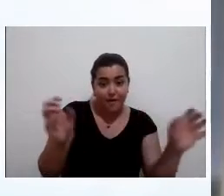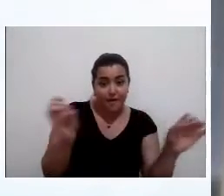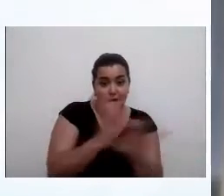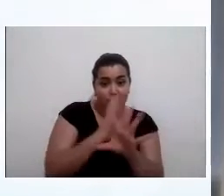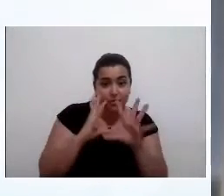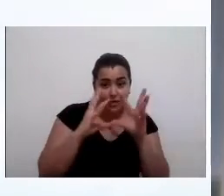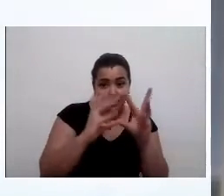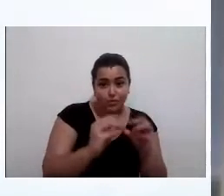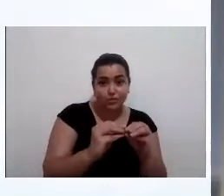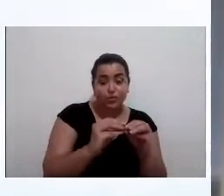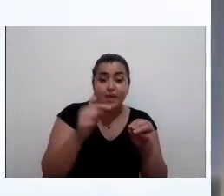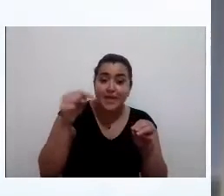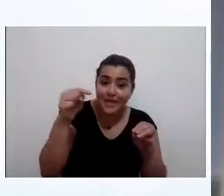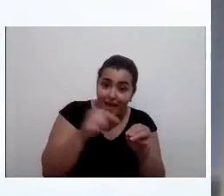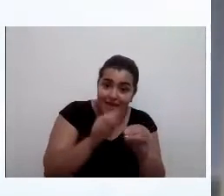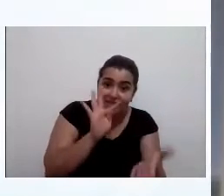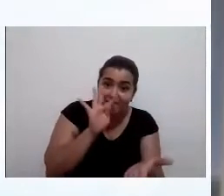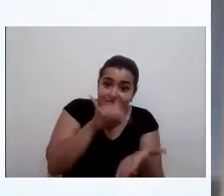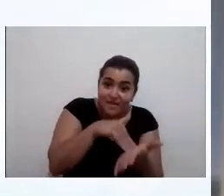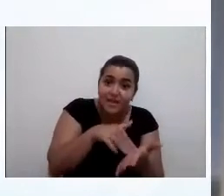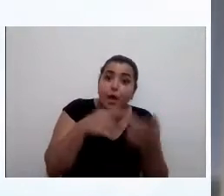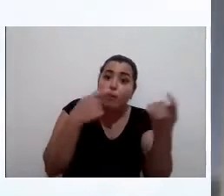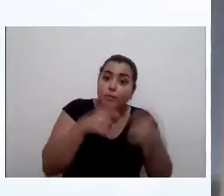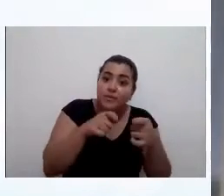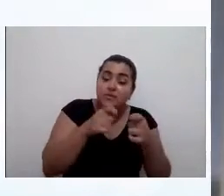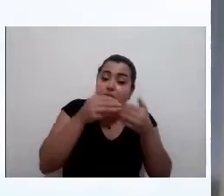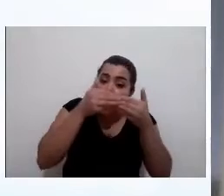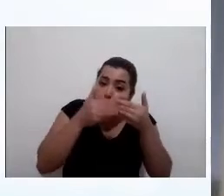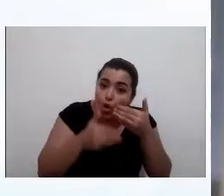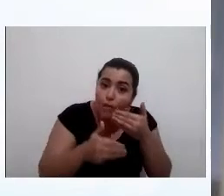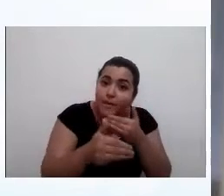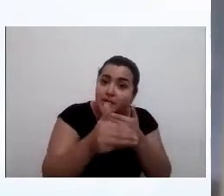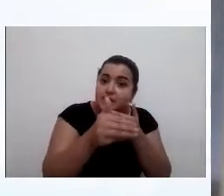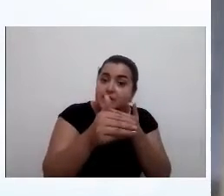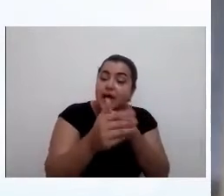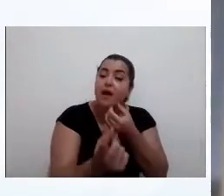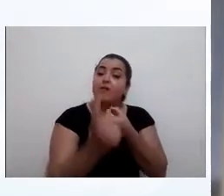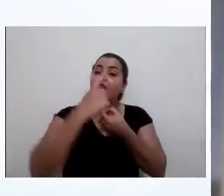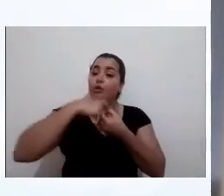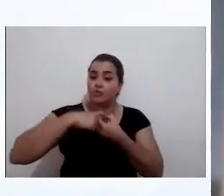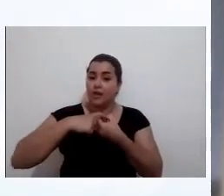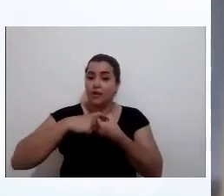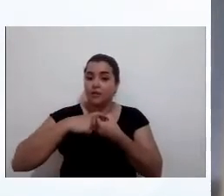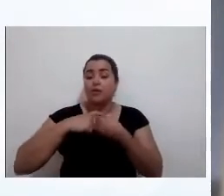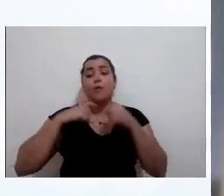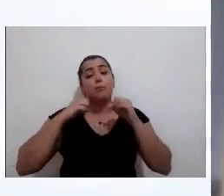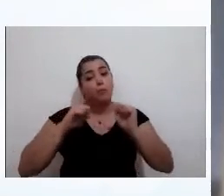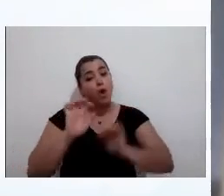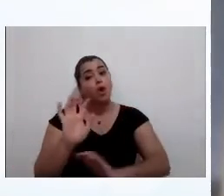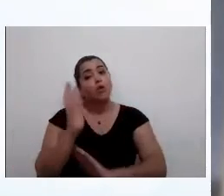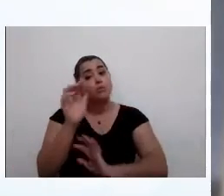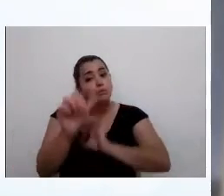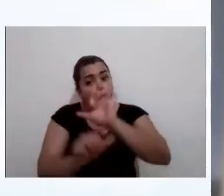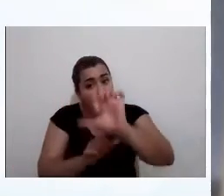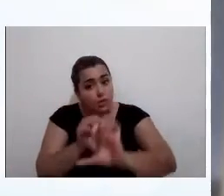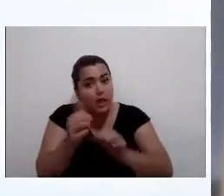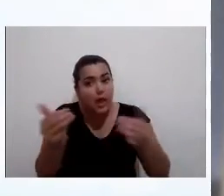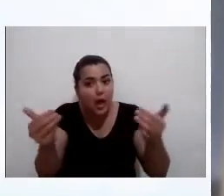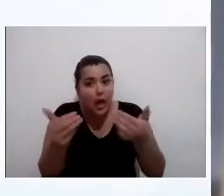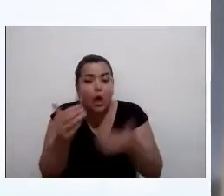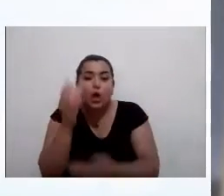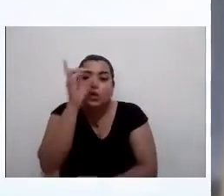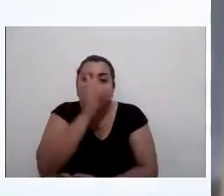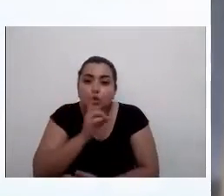subir. Então, eu acho que várias coisas vão ser, sabe, mudadas. Temos as eleições no domingo